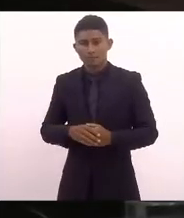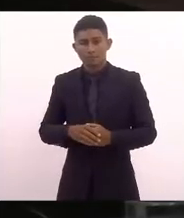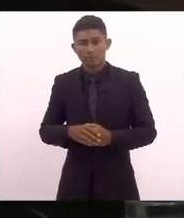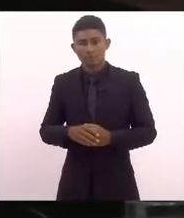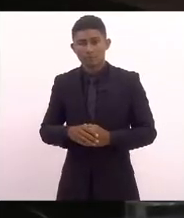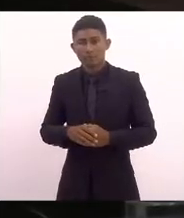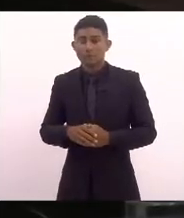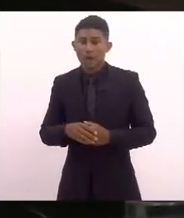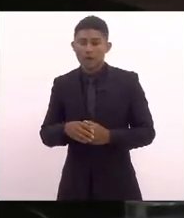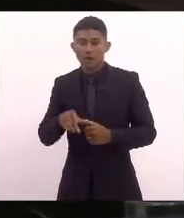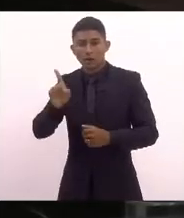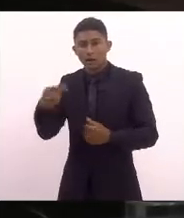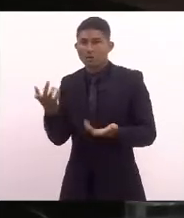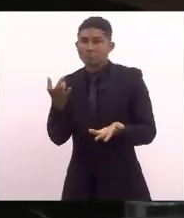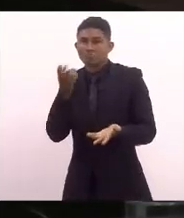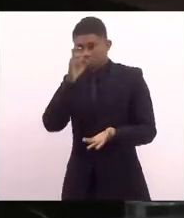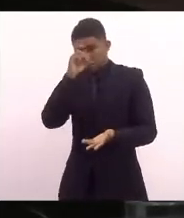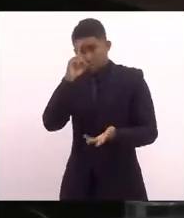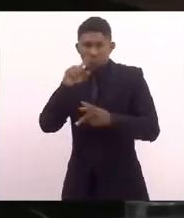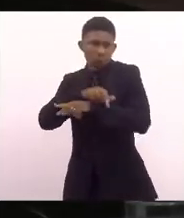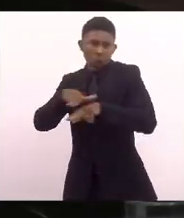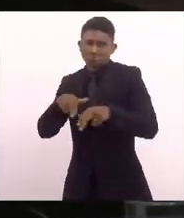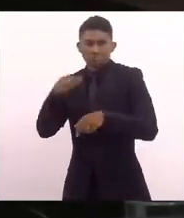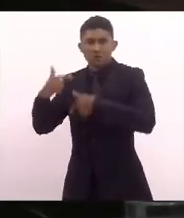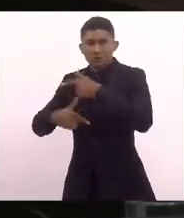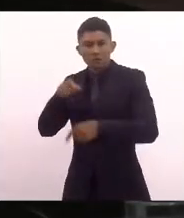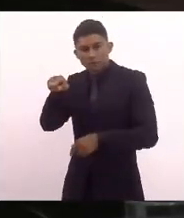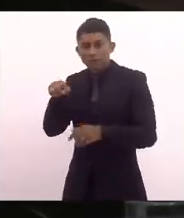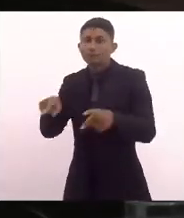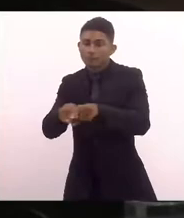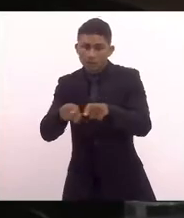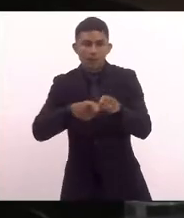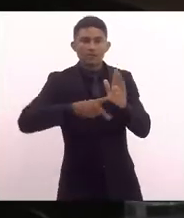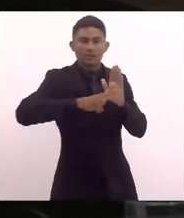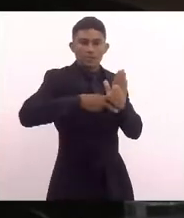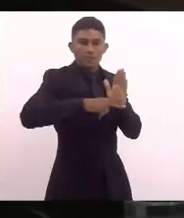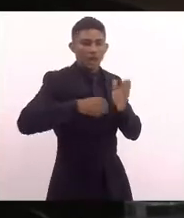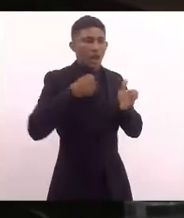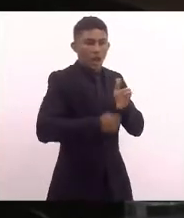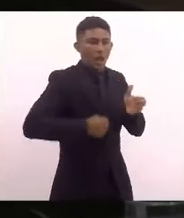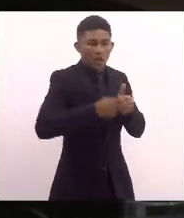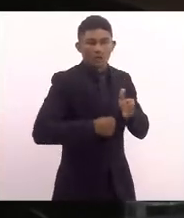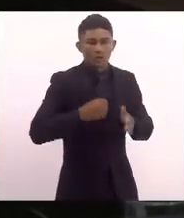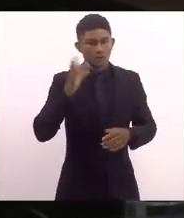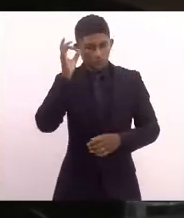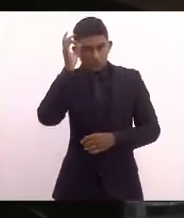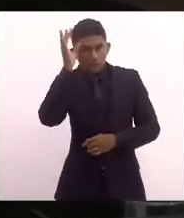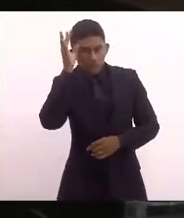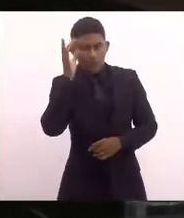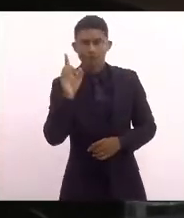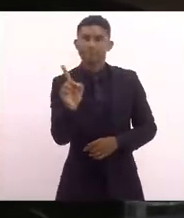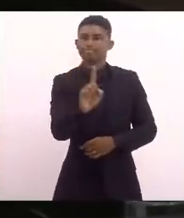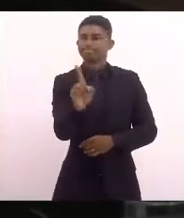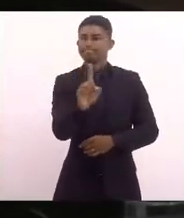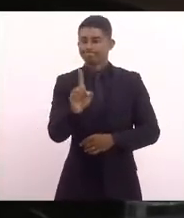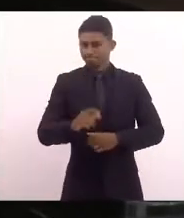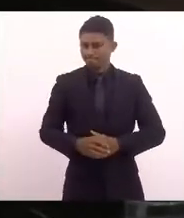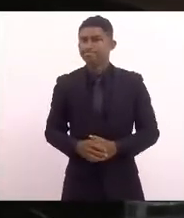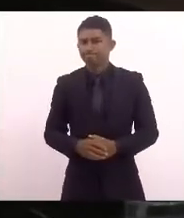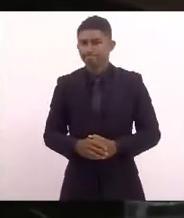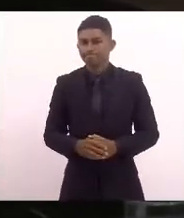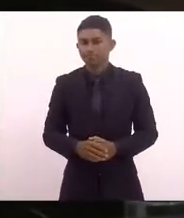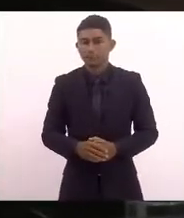no teu trabalho de compromisso e também atuando nas lutas, que não é fácil. Eu